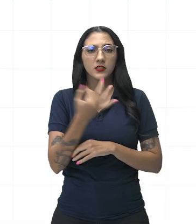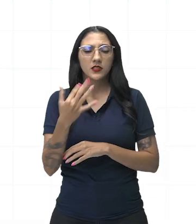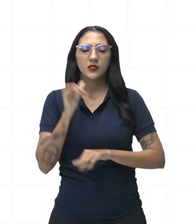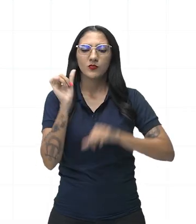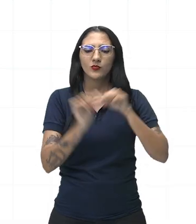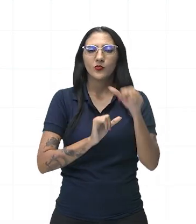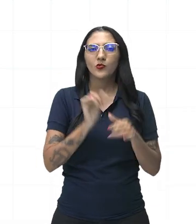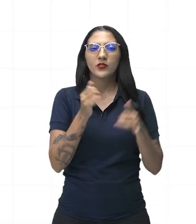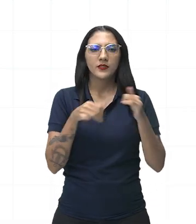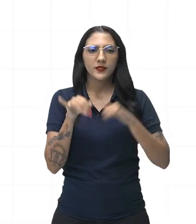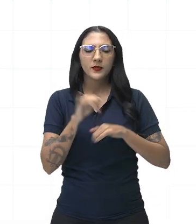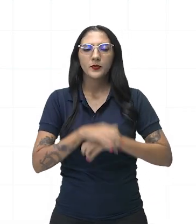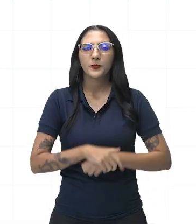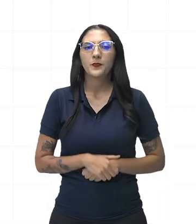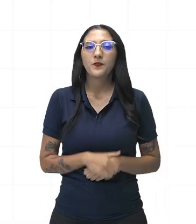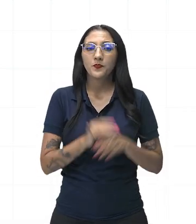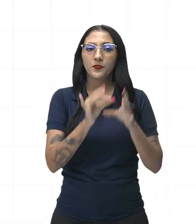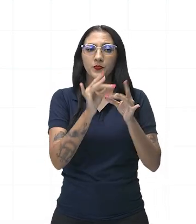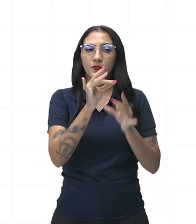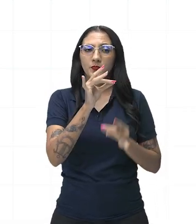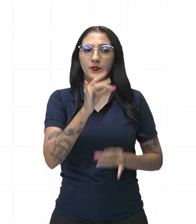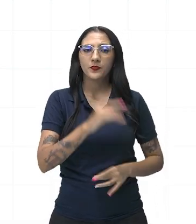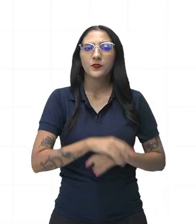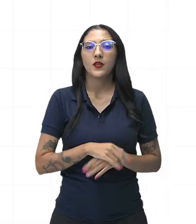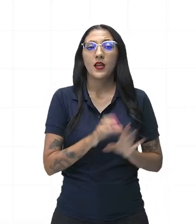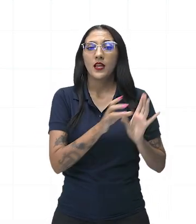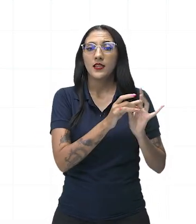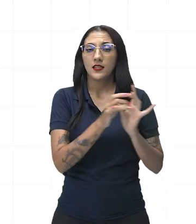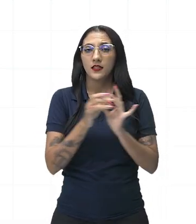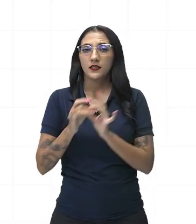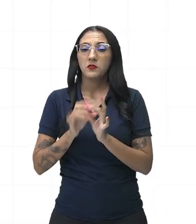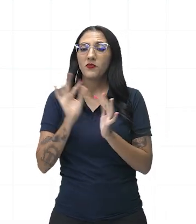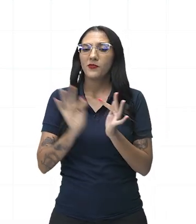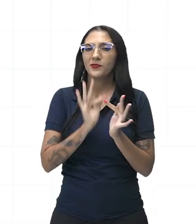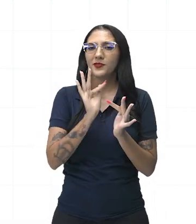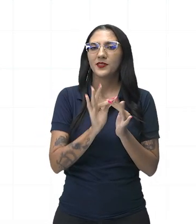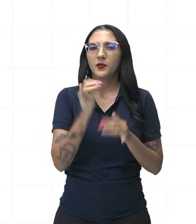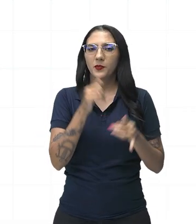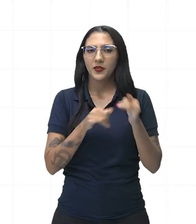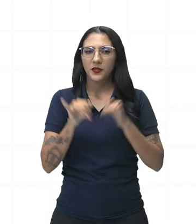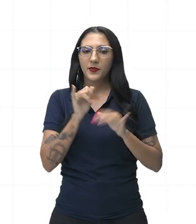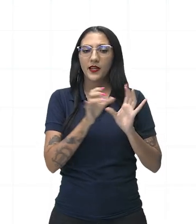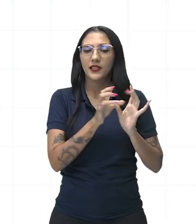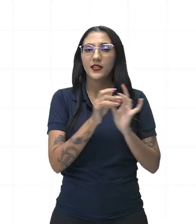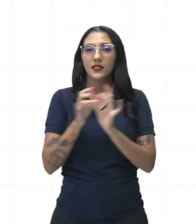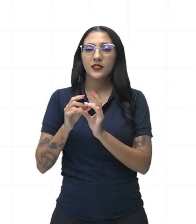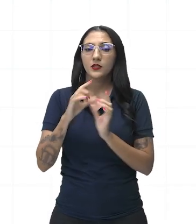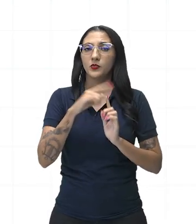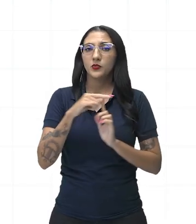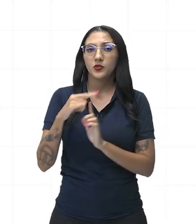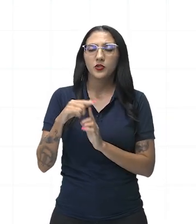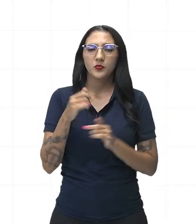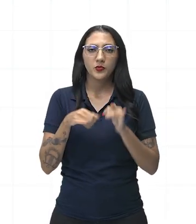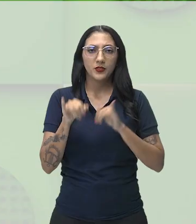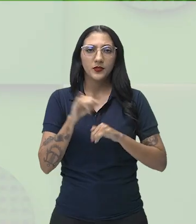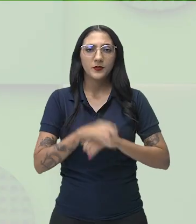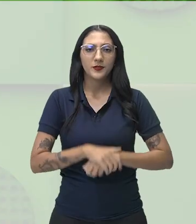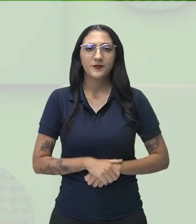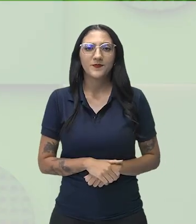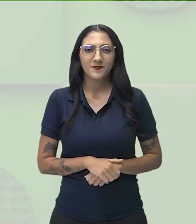das transformações químicas, detalhamento, ligações e funções químicas, ligações